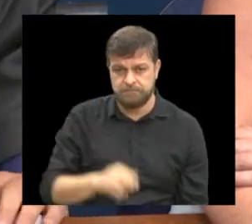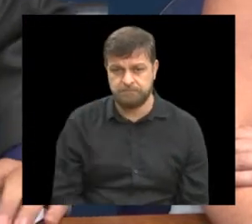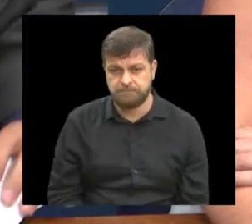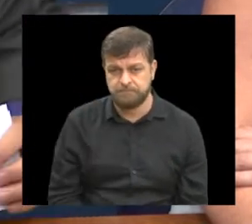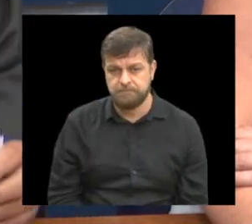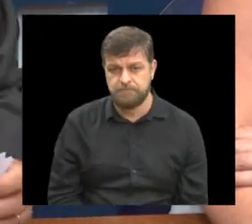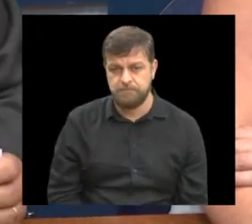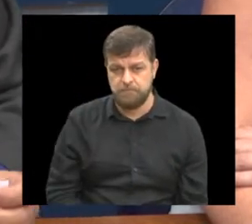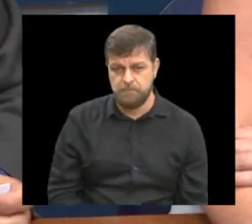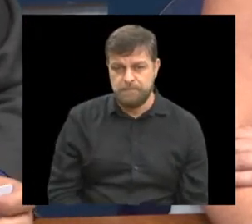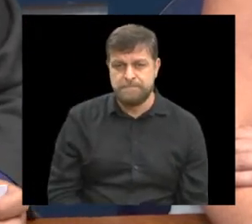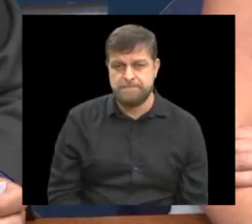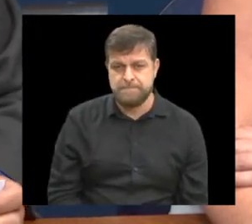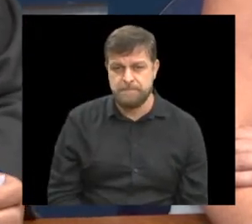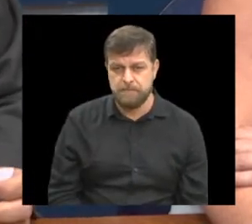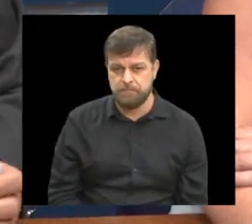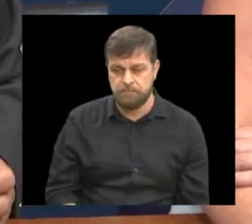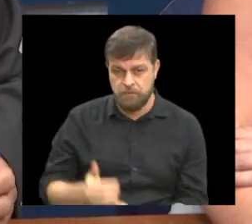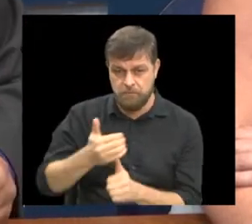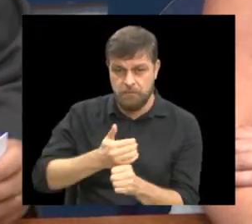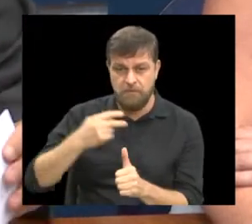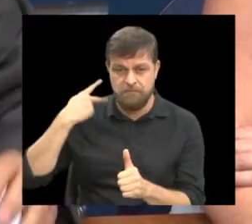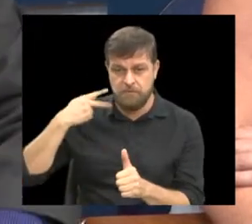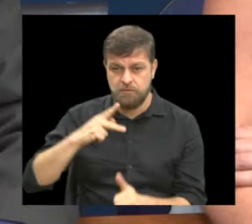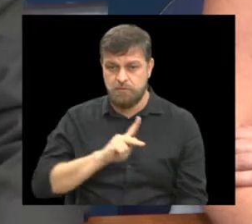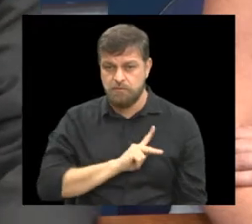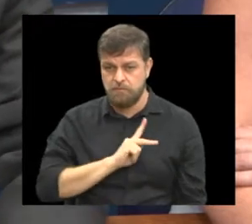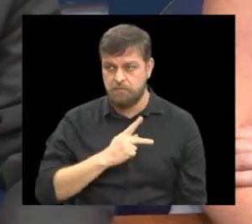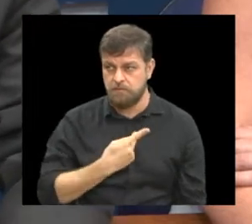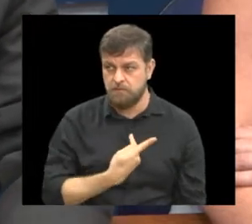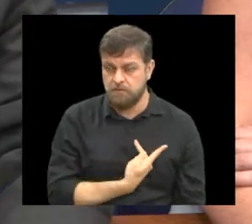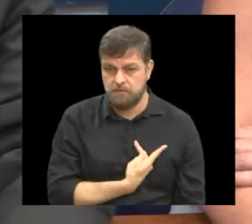meu grande amigo, o vereador Paulo Haddad.